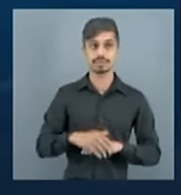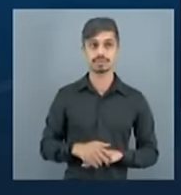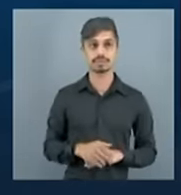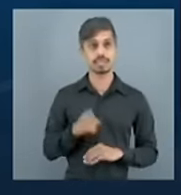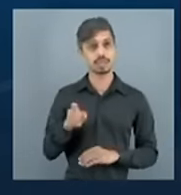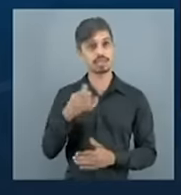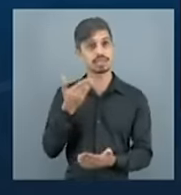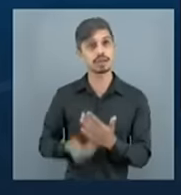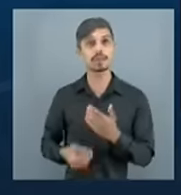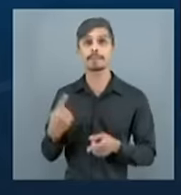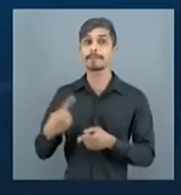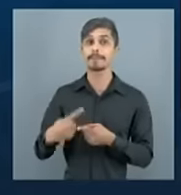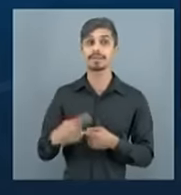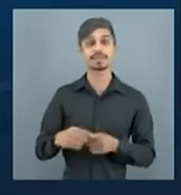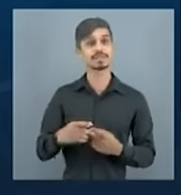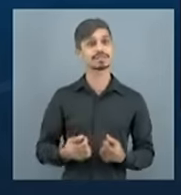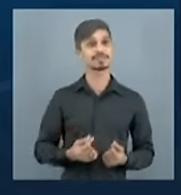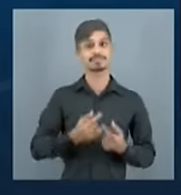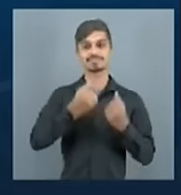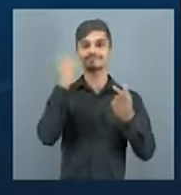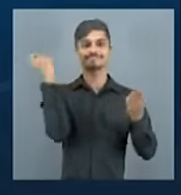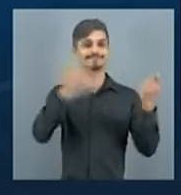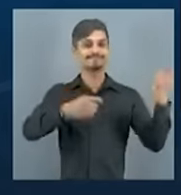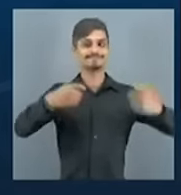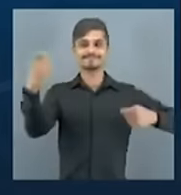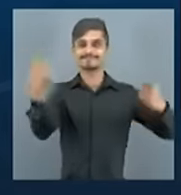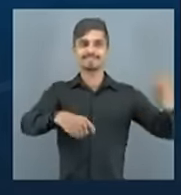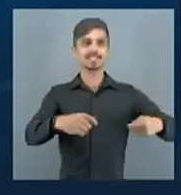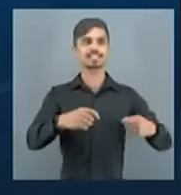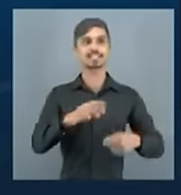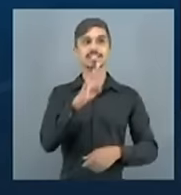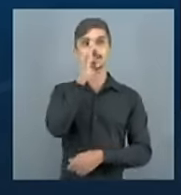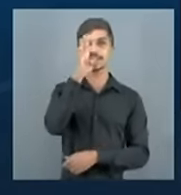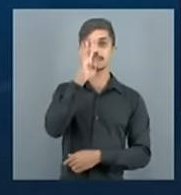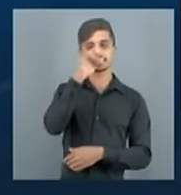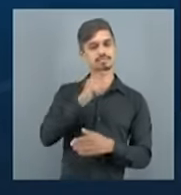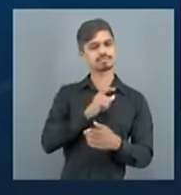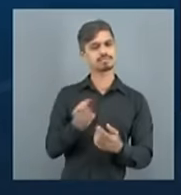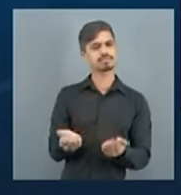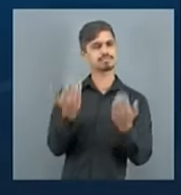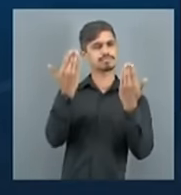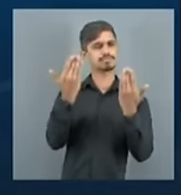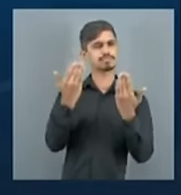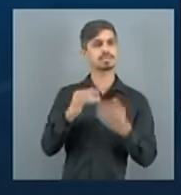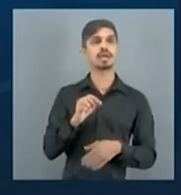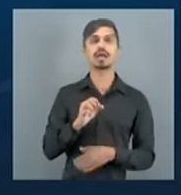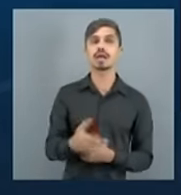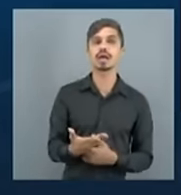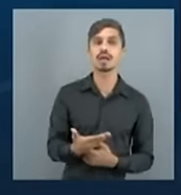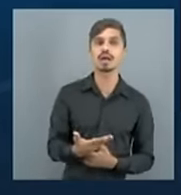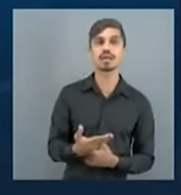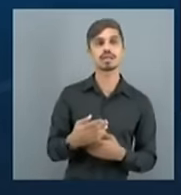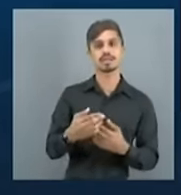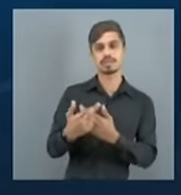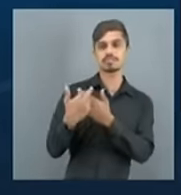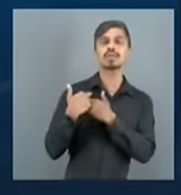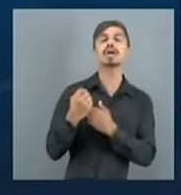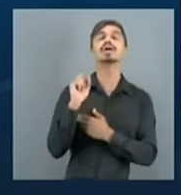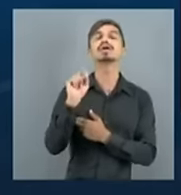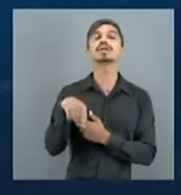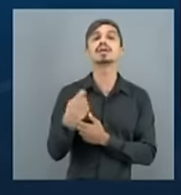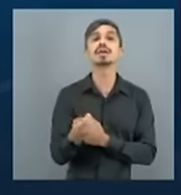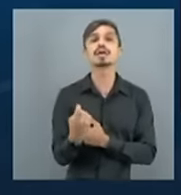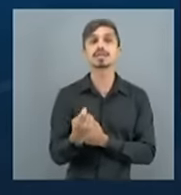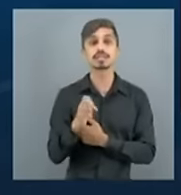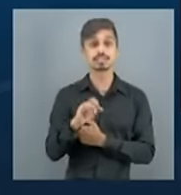ele caiu por quê? Pelo excesso de aposta. Se tem um excesso de aposta, alguma coisa está estranha. Quando começa a estranhar, alguém tem que ser responsável por isso. Quando existe